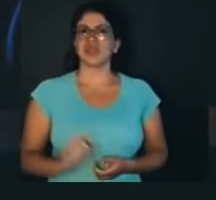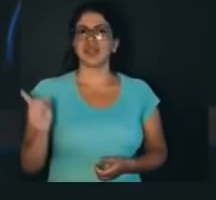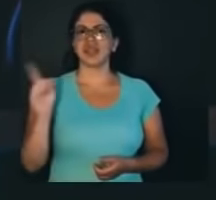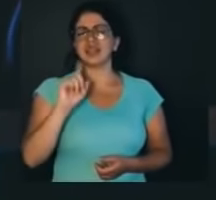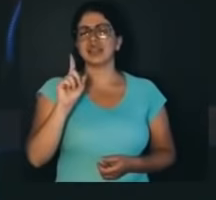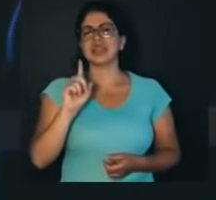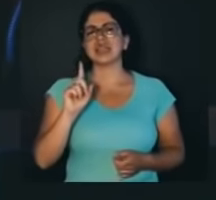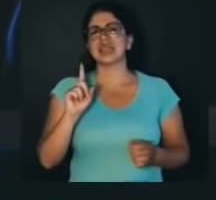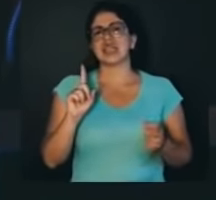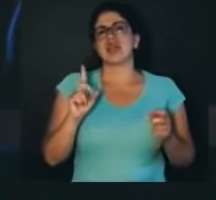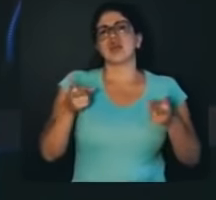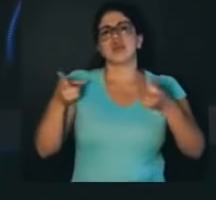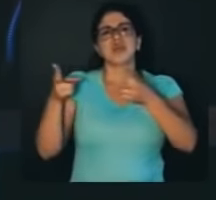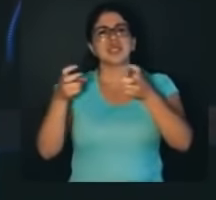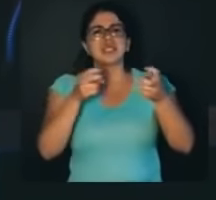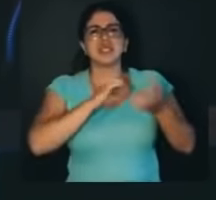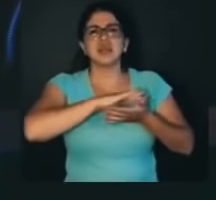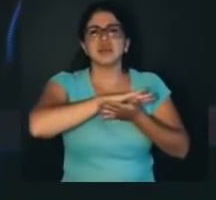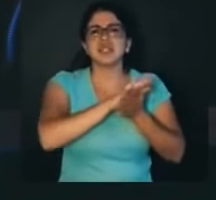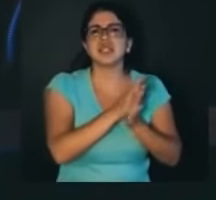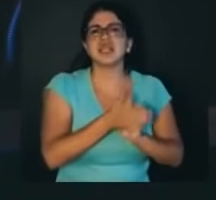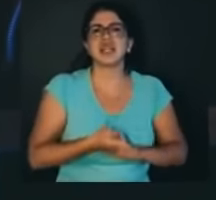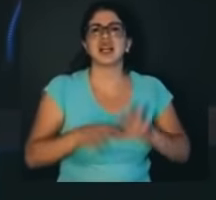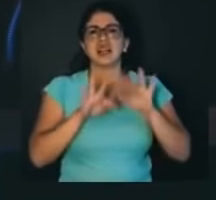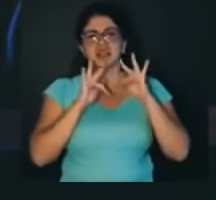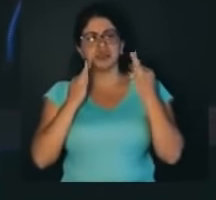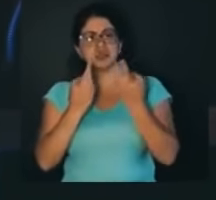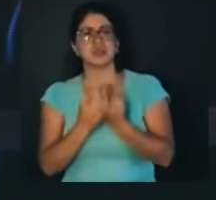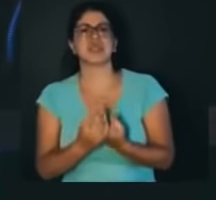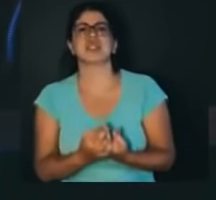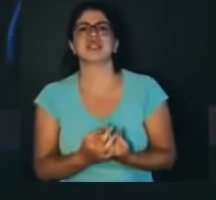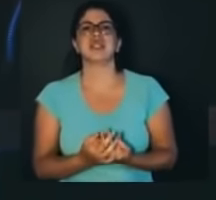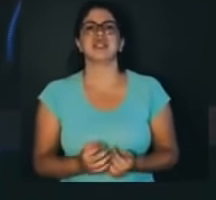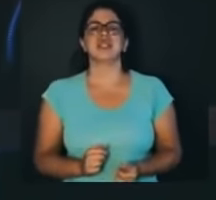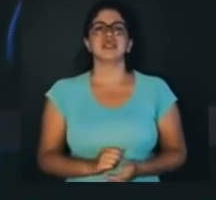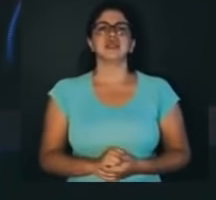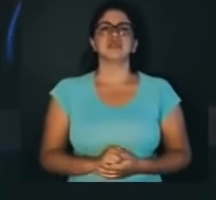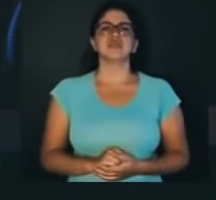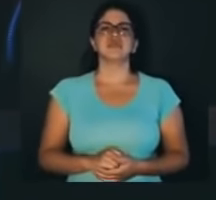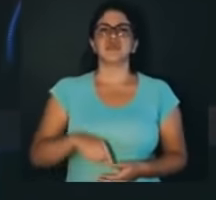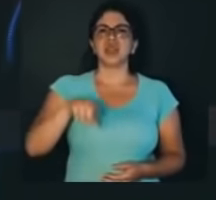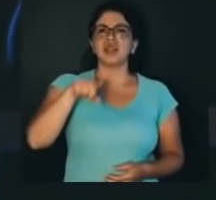família. Então você que sabe o que está vivendo,